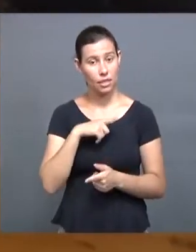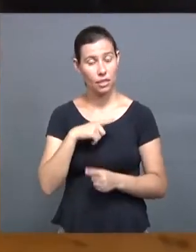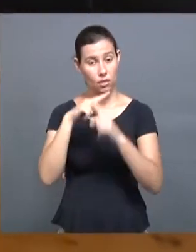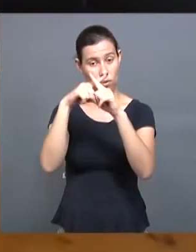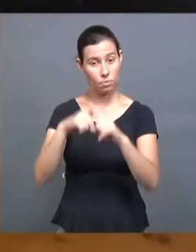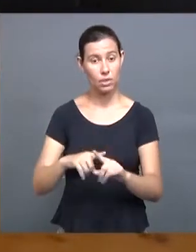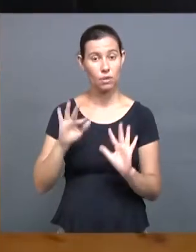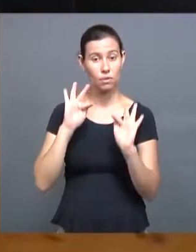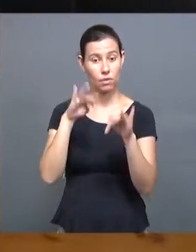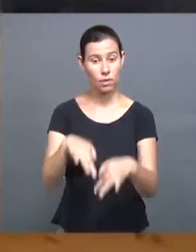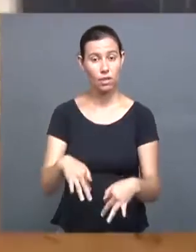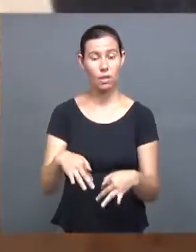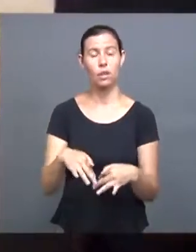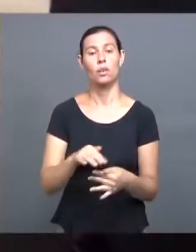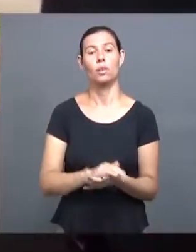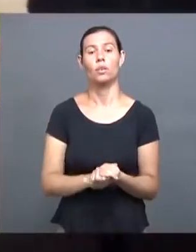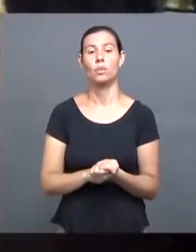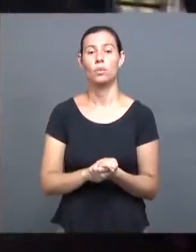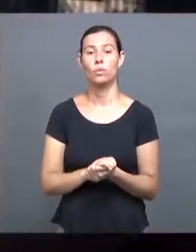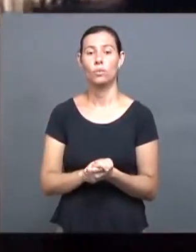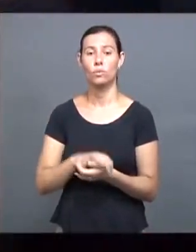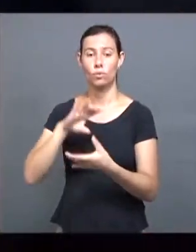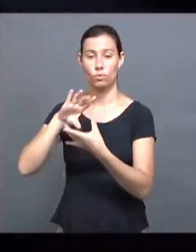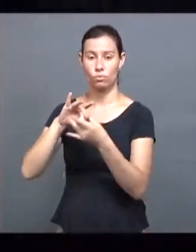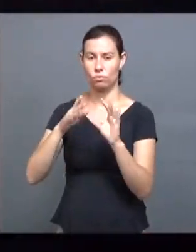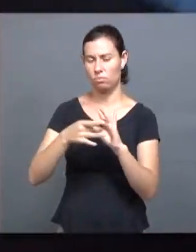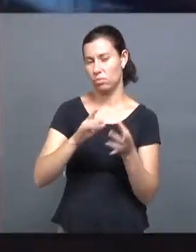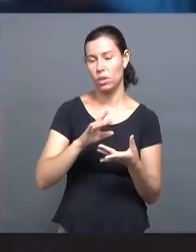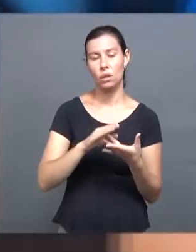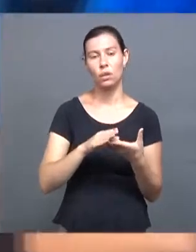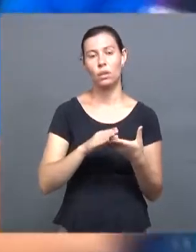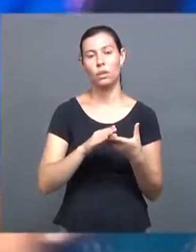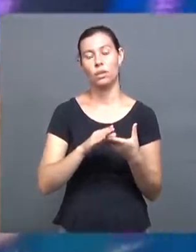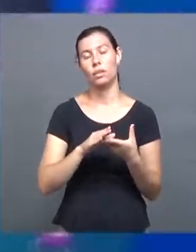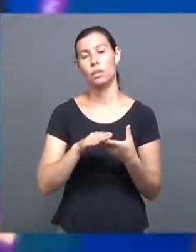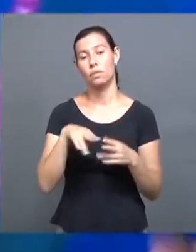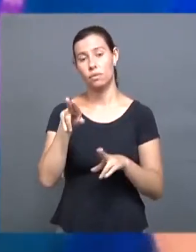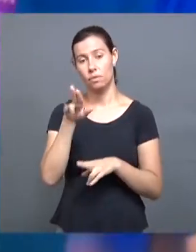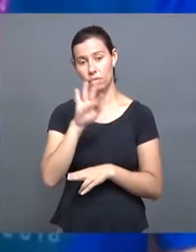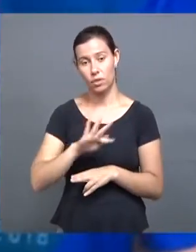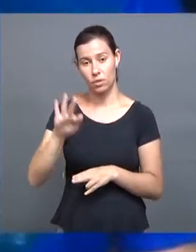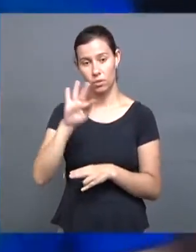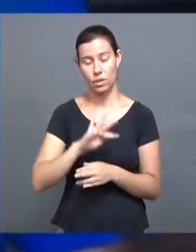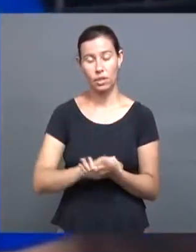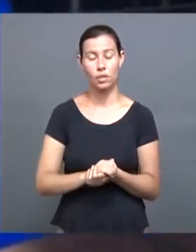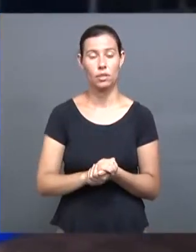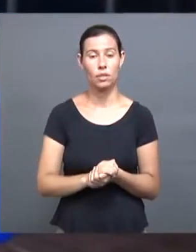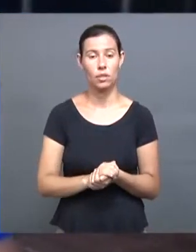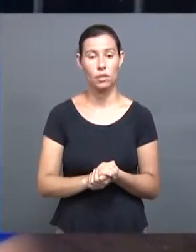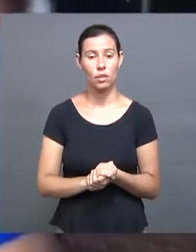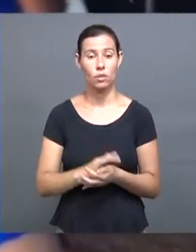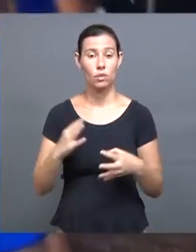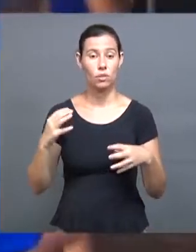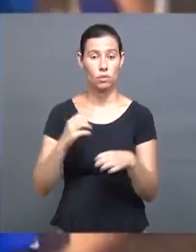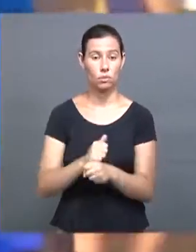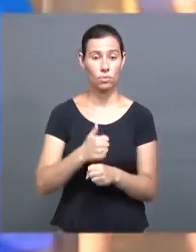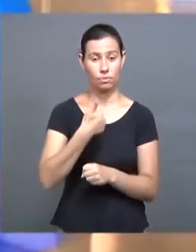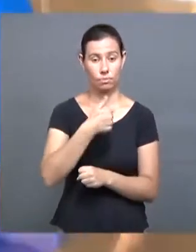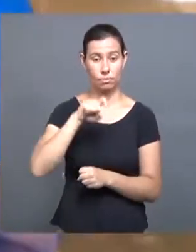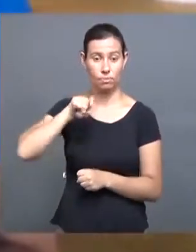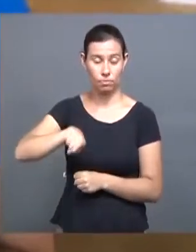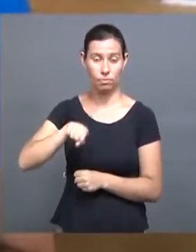Brasileiros de 2018. É isso mesmo, Gabi, são mais de 3.500 atletas reunidos aqui no Paraná para disputar 15